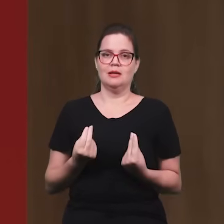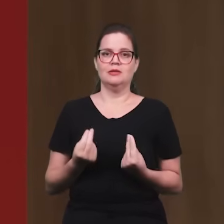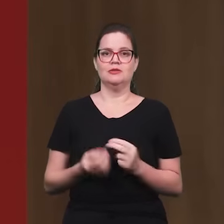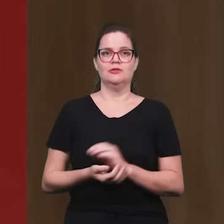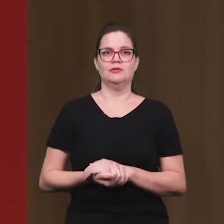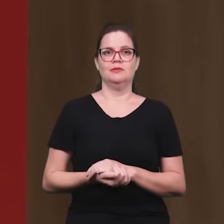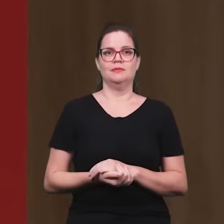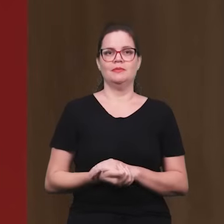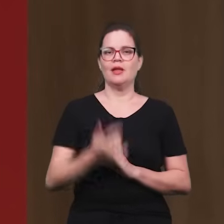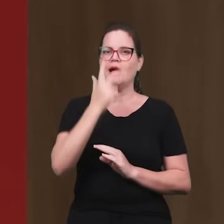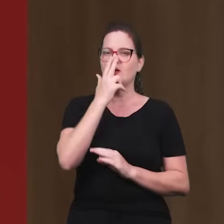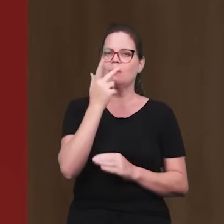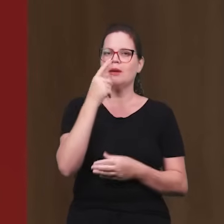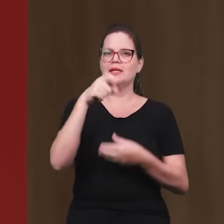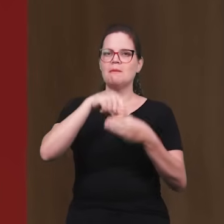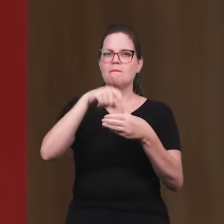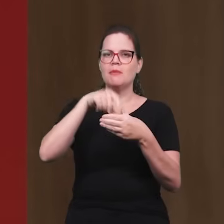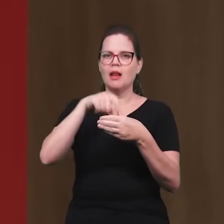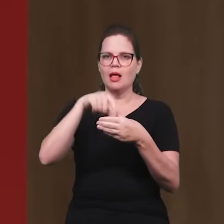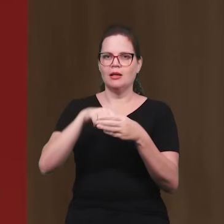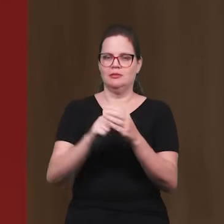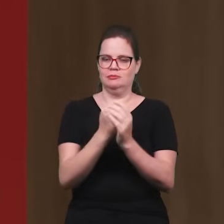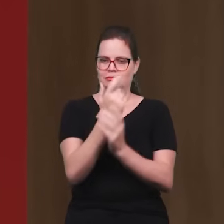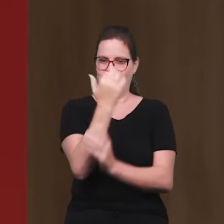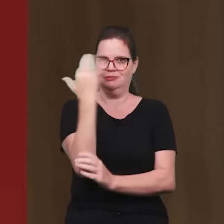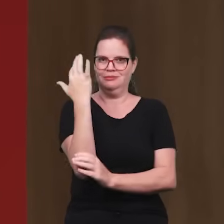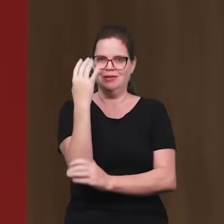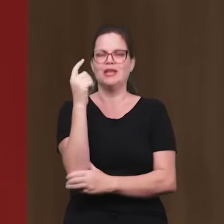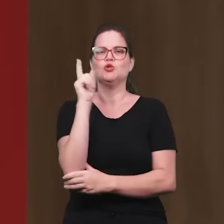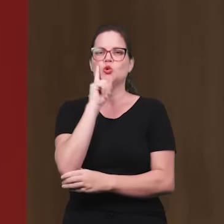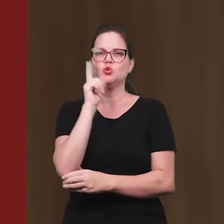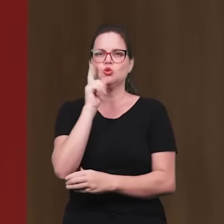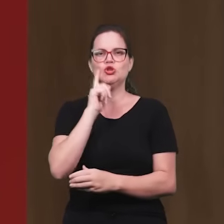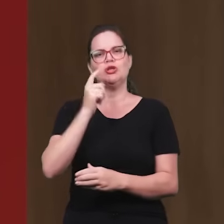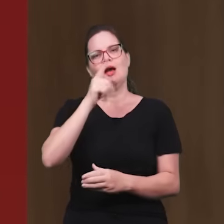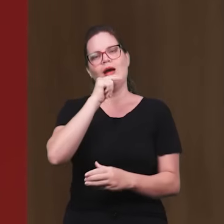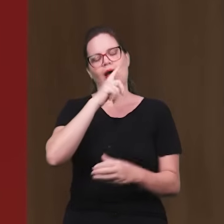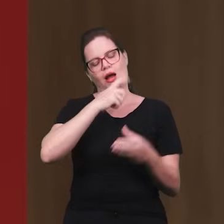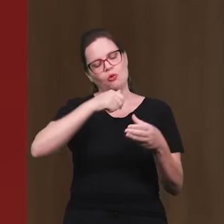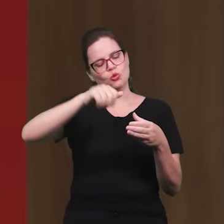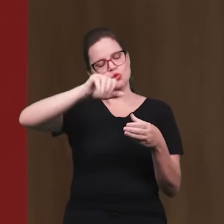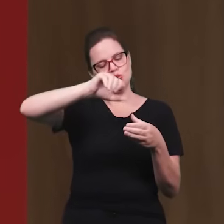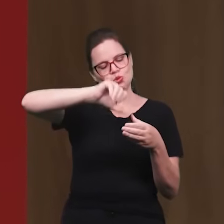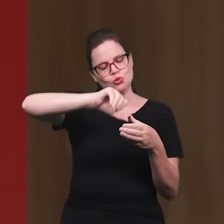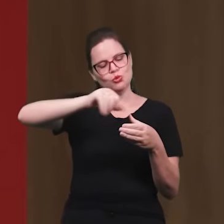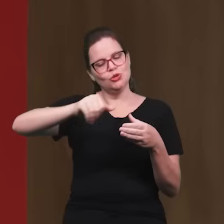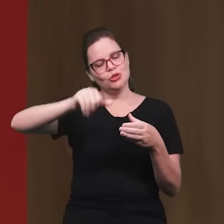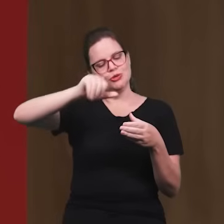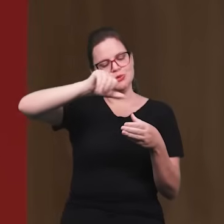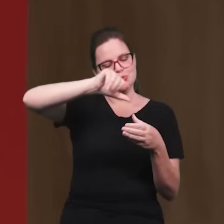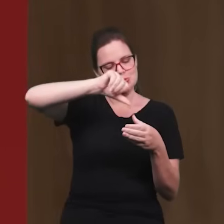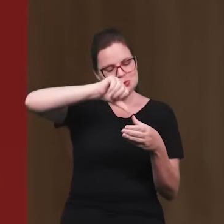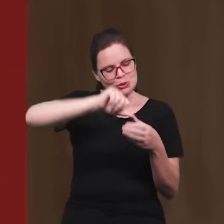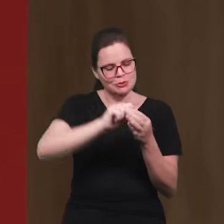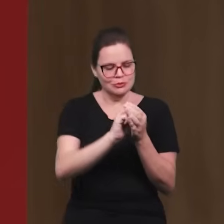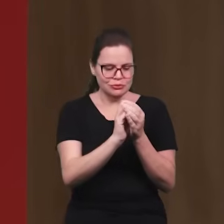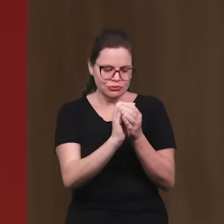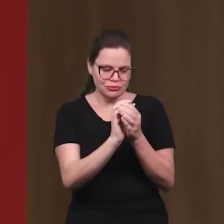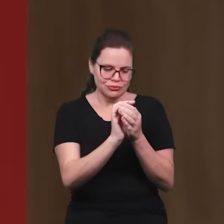nós, como uma plantinha, temos que ir regando todos os dias, na confiança, né, sendo